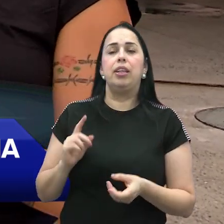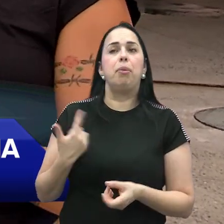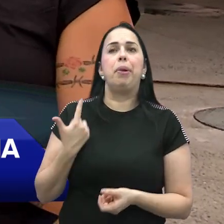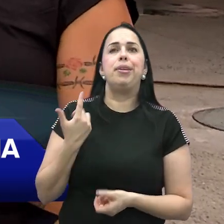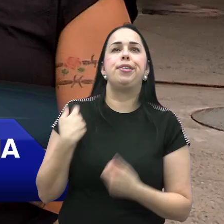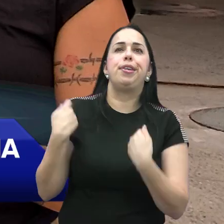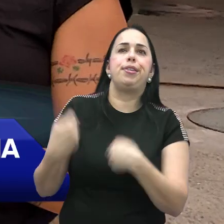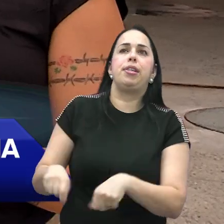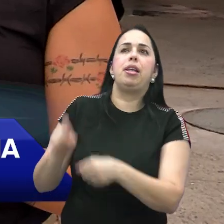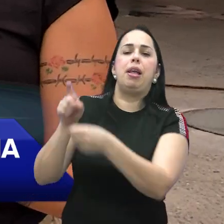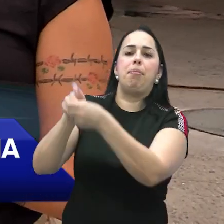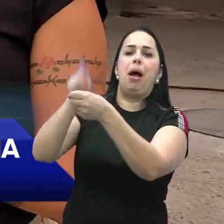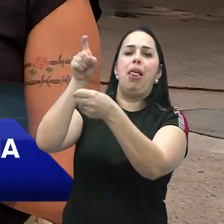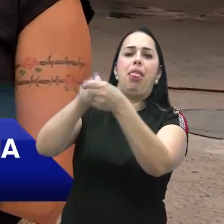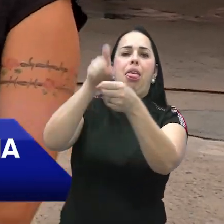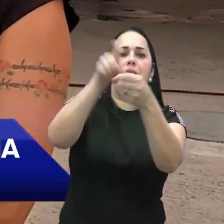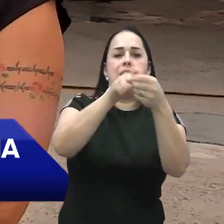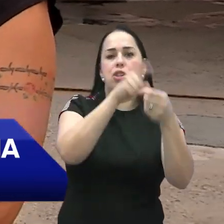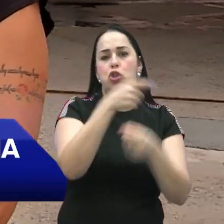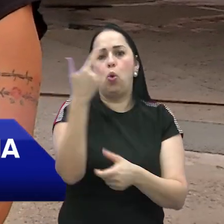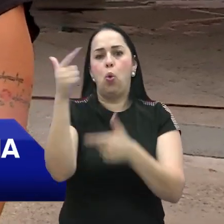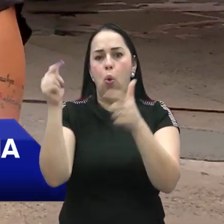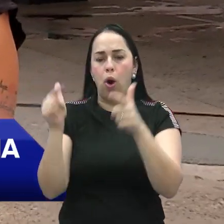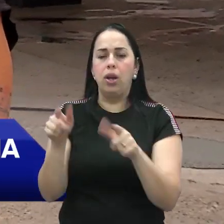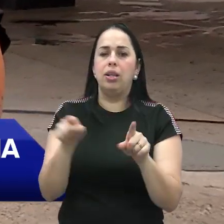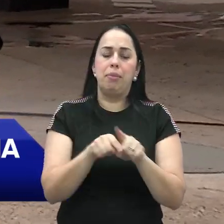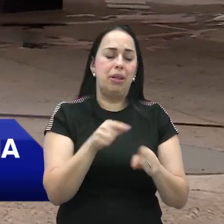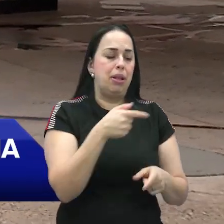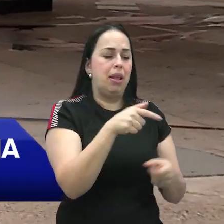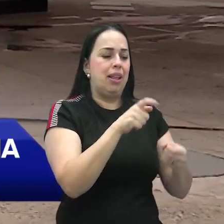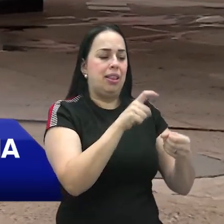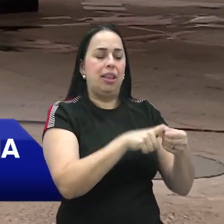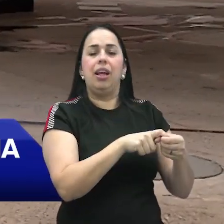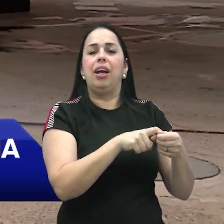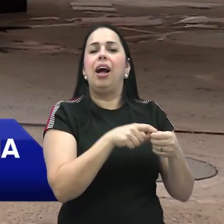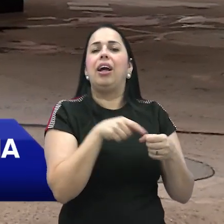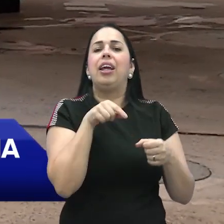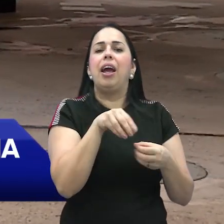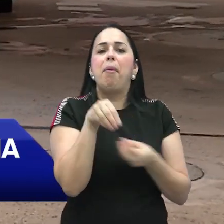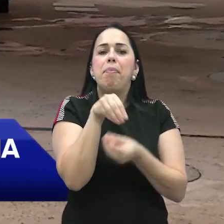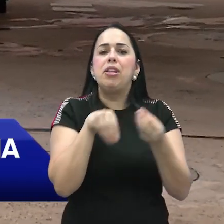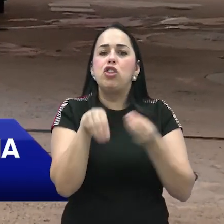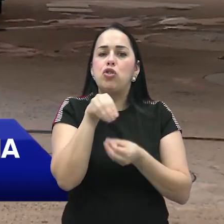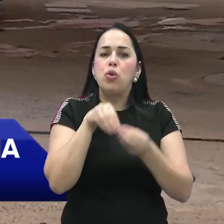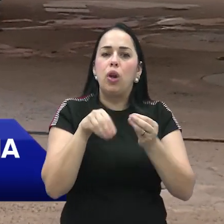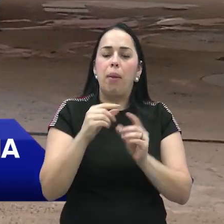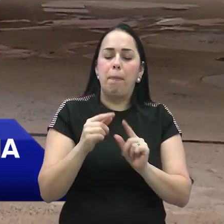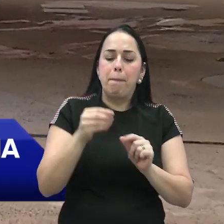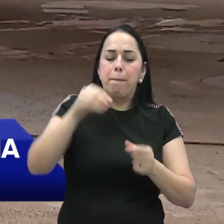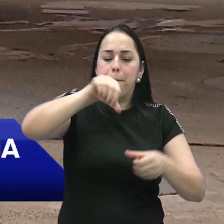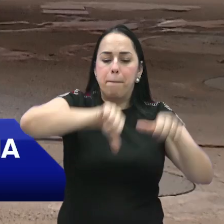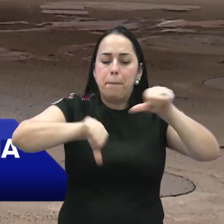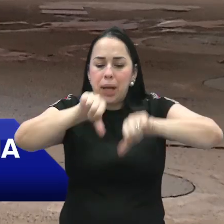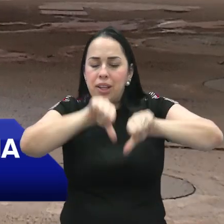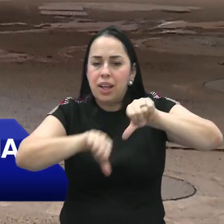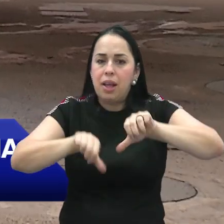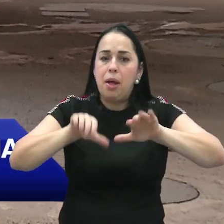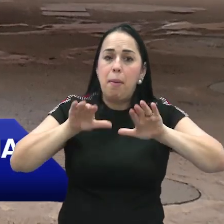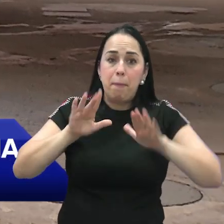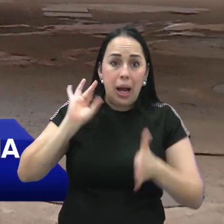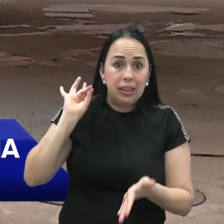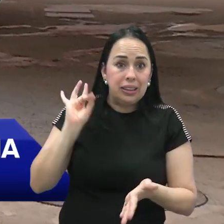gente depender da gasolina, sem a gente depender do petróleo. No entanto, a medida mais efetiva para a